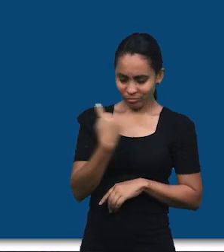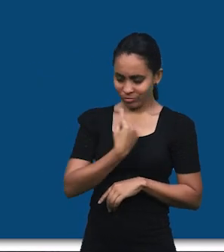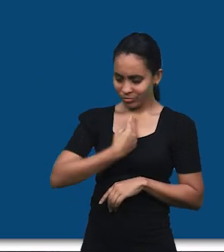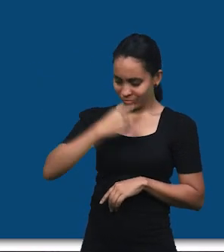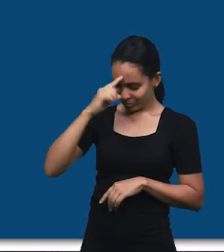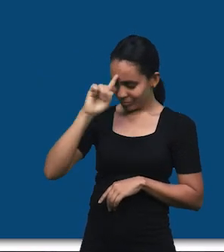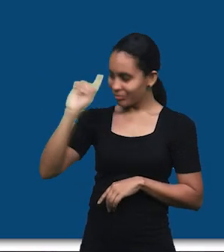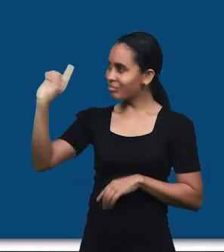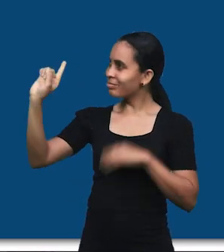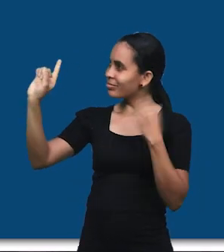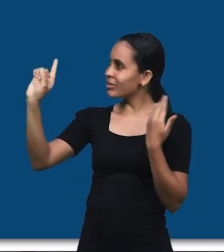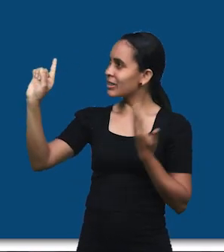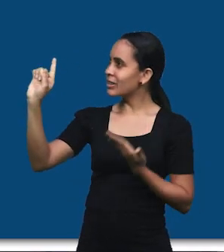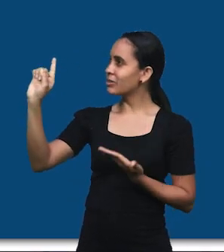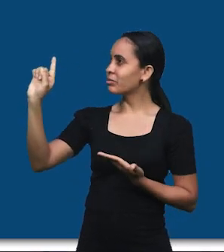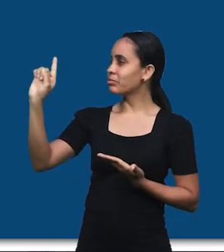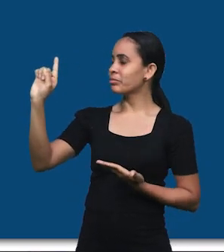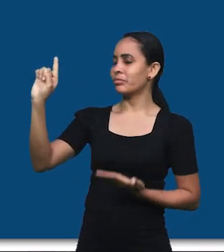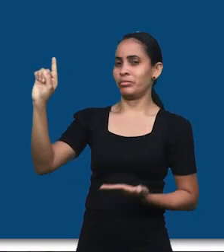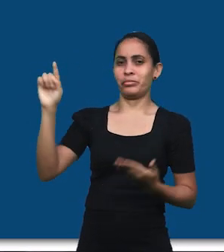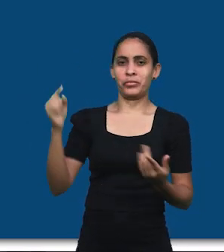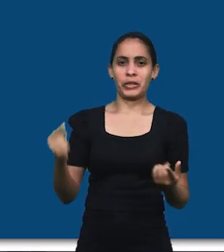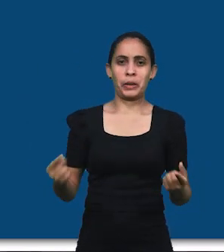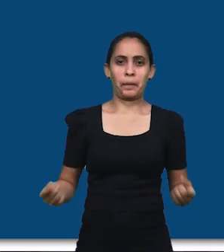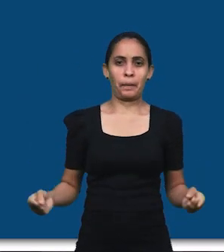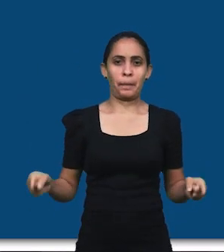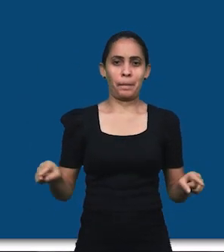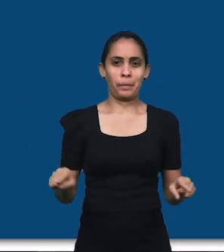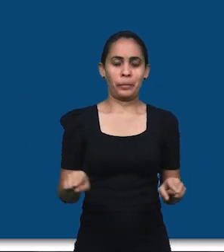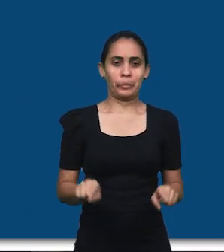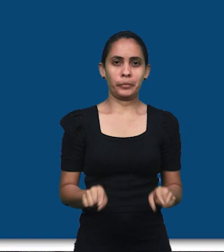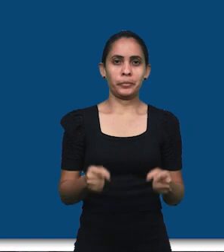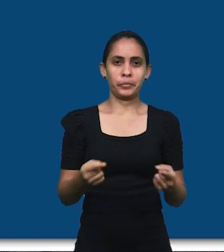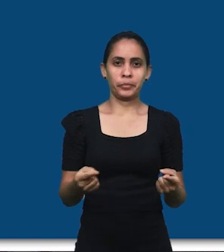adoração. És nosso